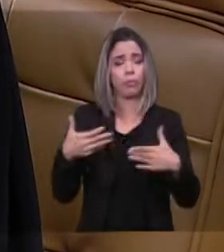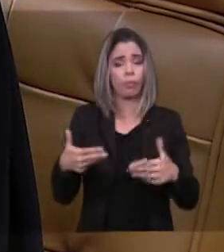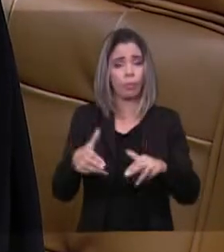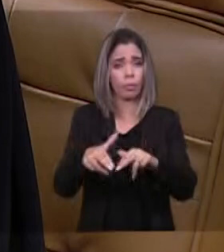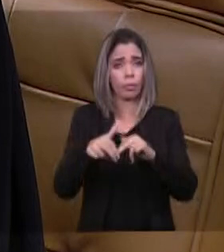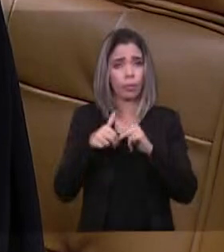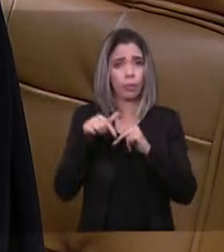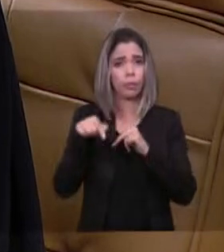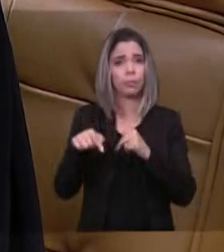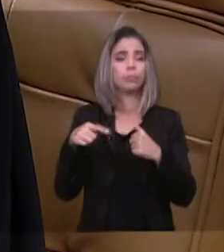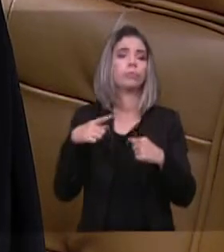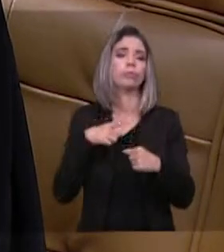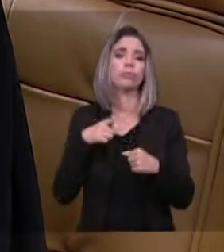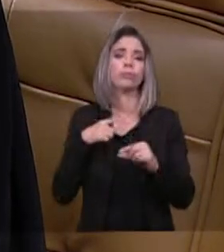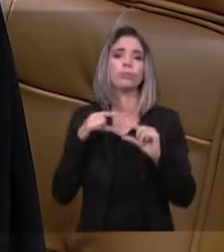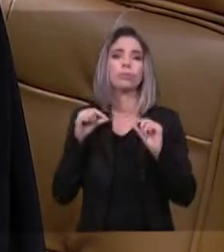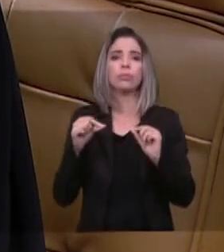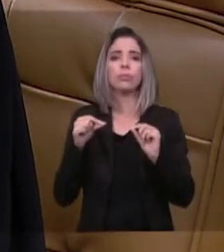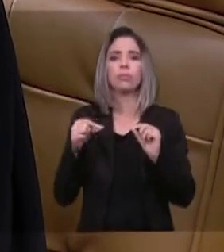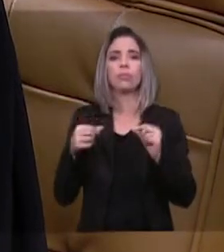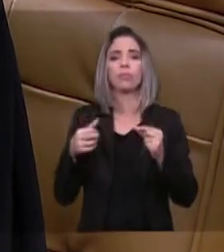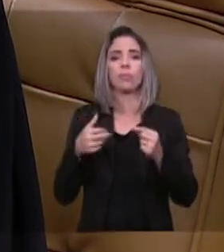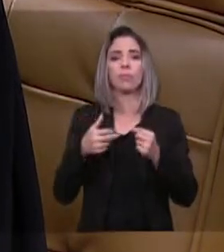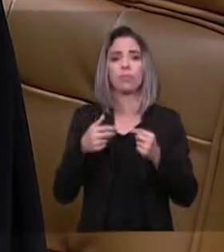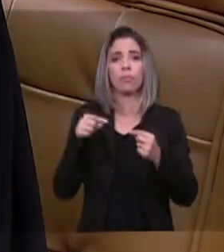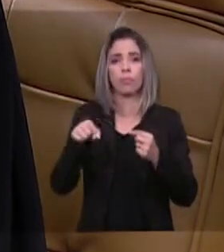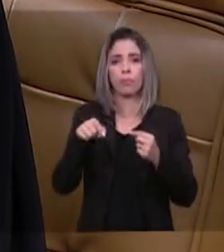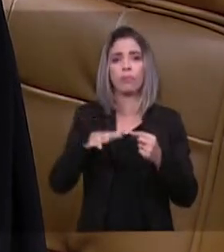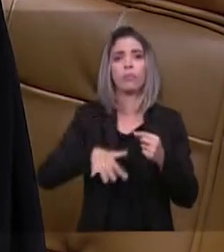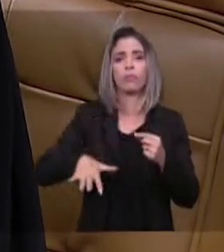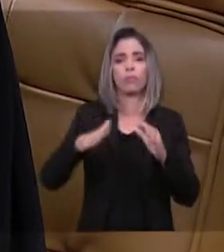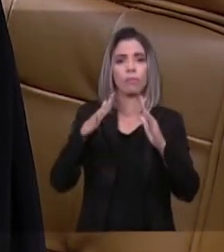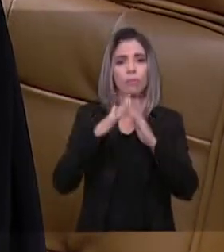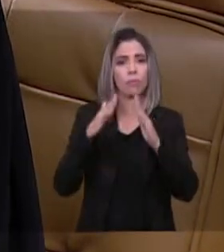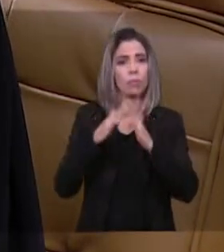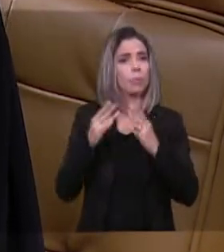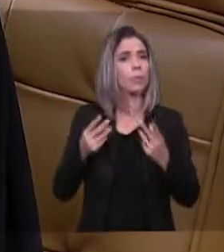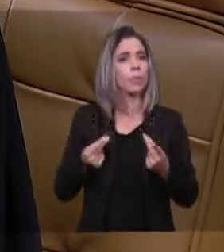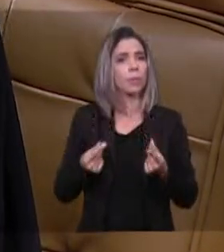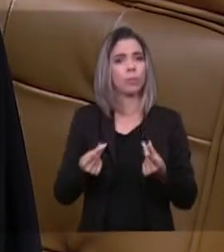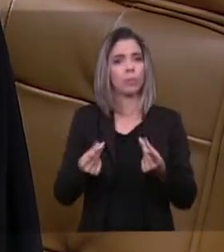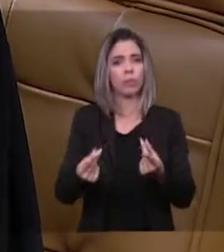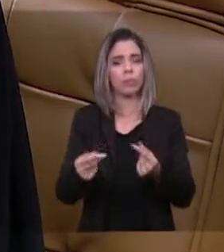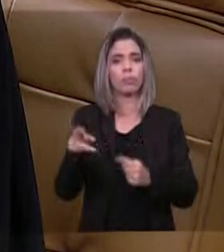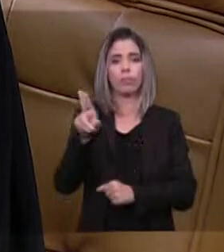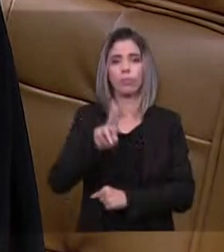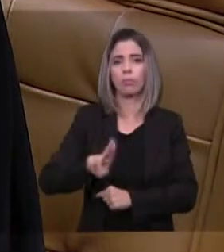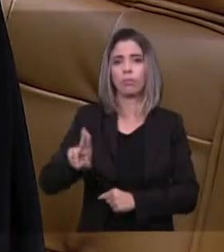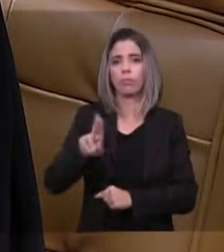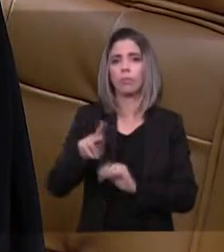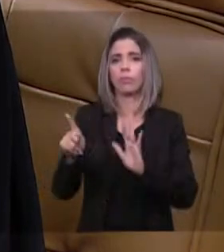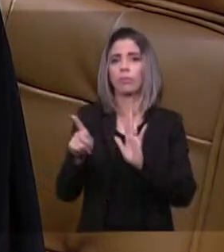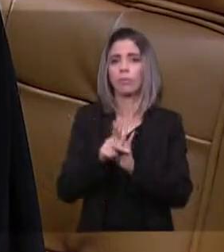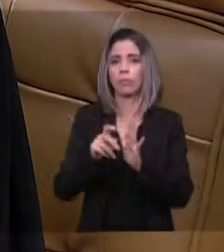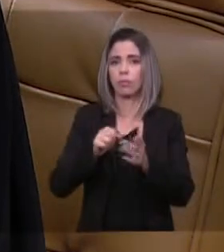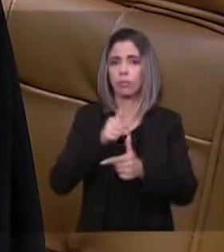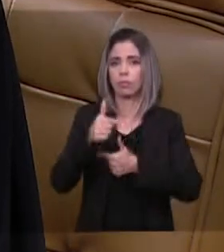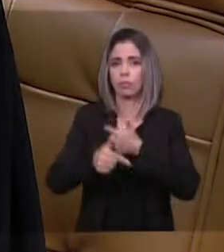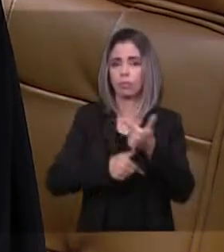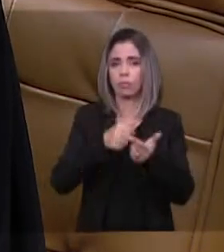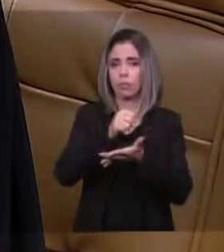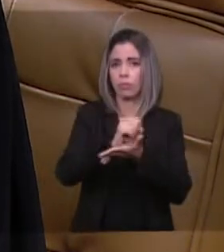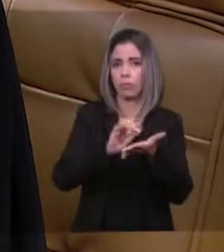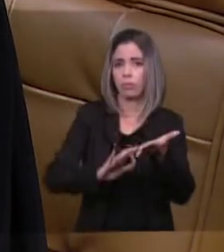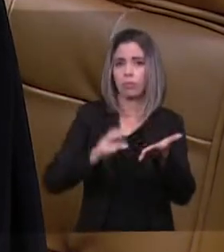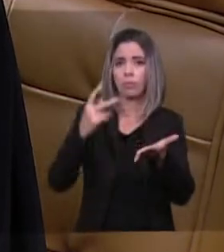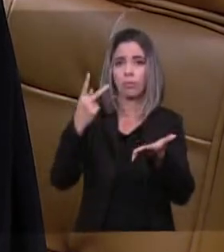constitucional, compreendidas como as por elas habitadas em caráter permanente, as utilizadas para as suas atividades produtivas,